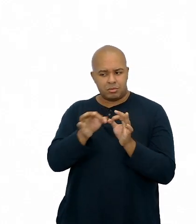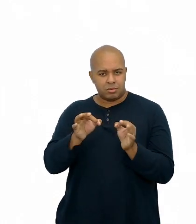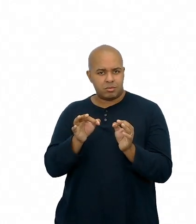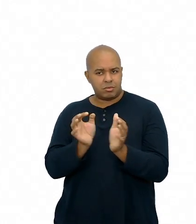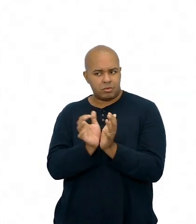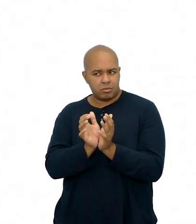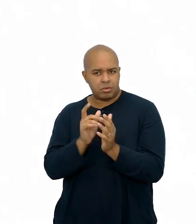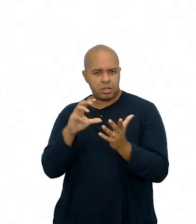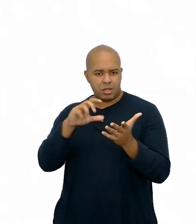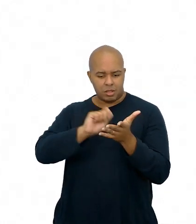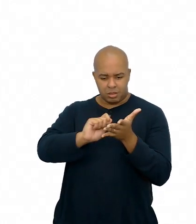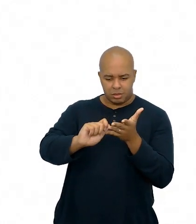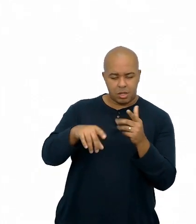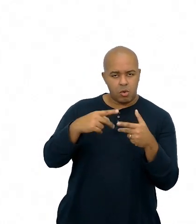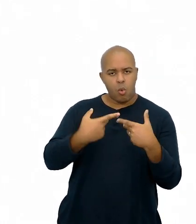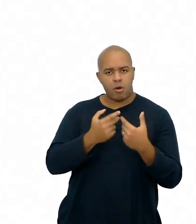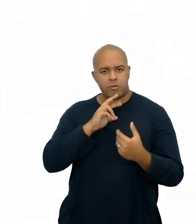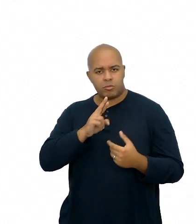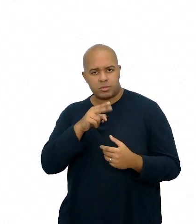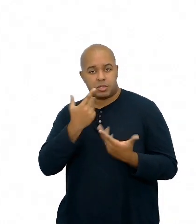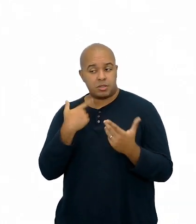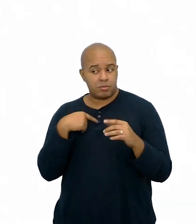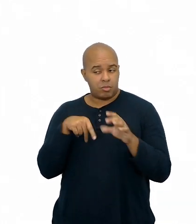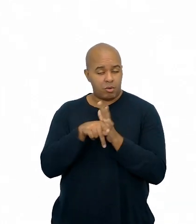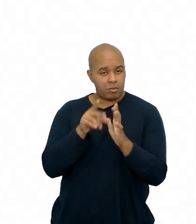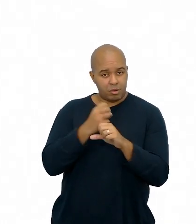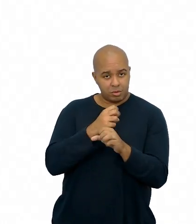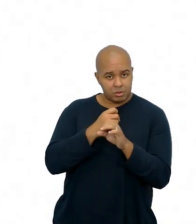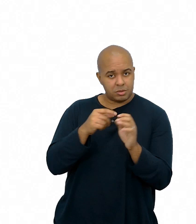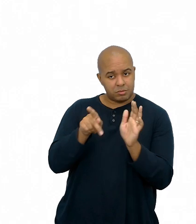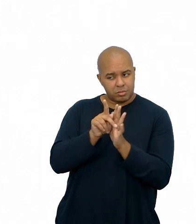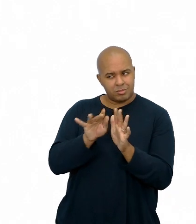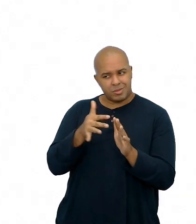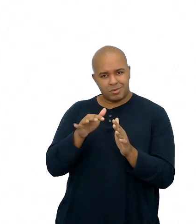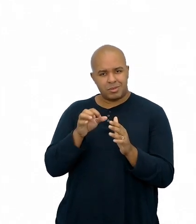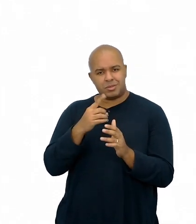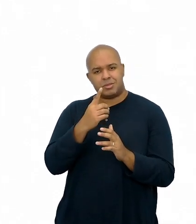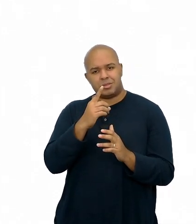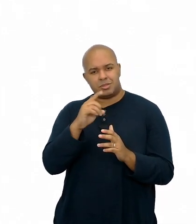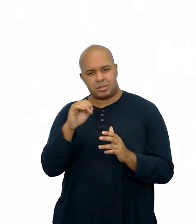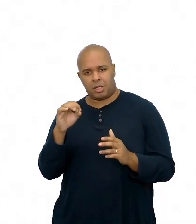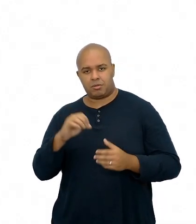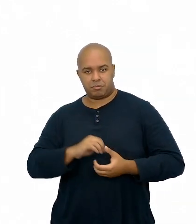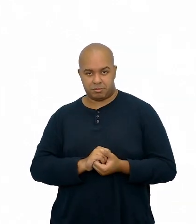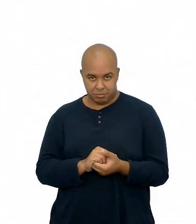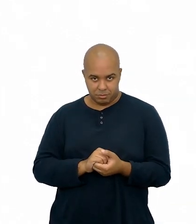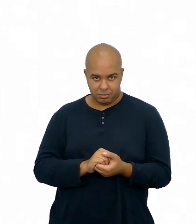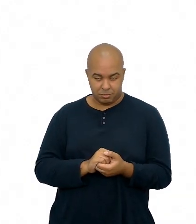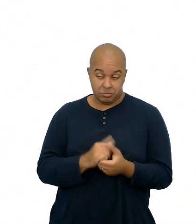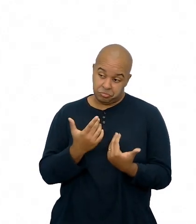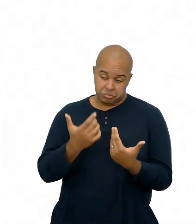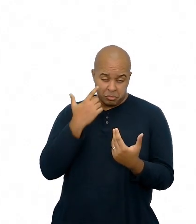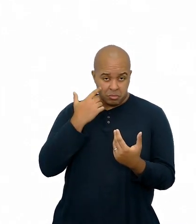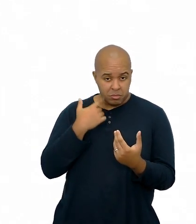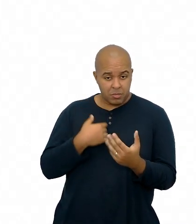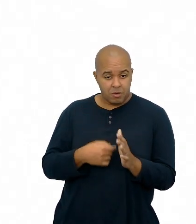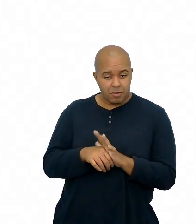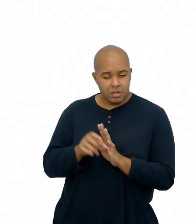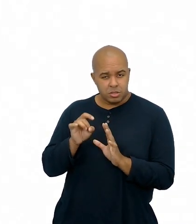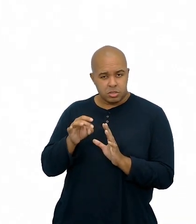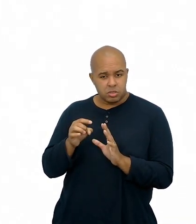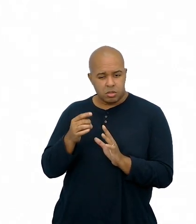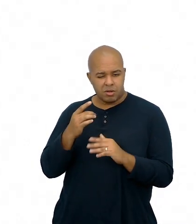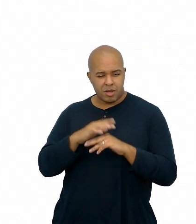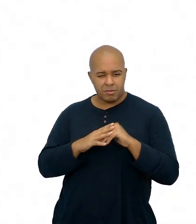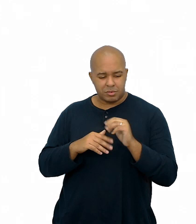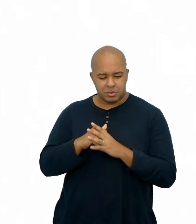e registrar o resultado da contagem de, no mínimo, 100 objetos. Então, como viram, gente, são